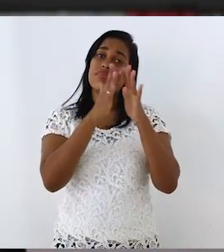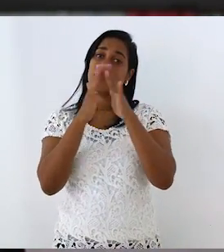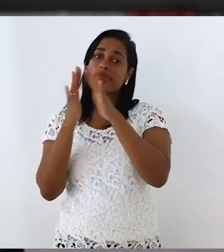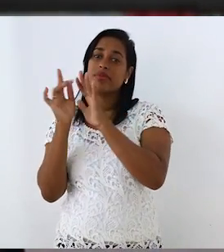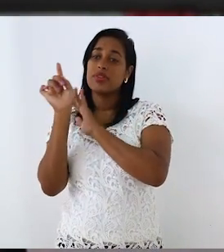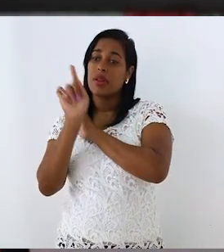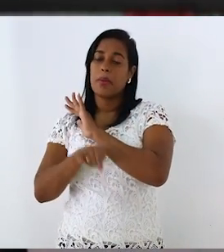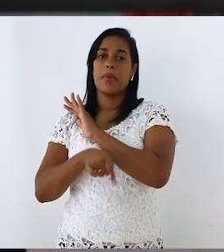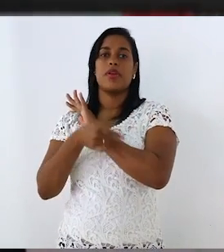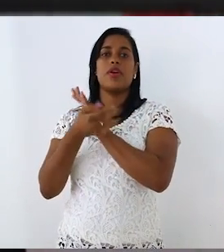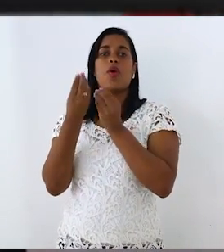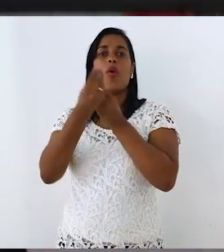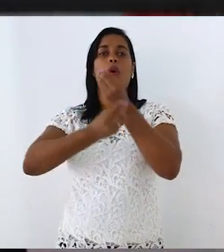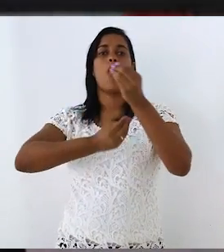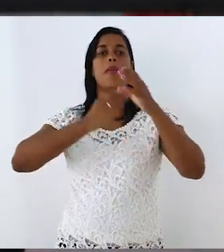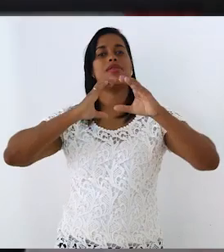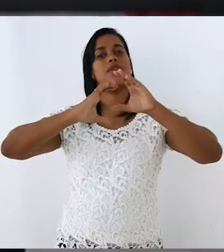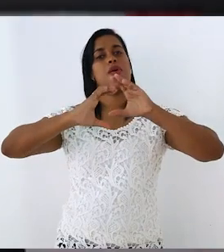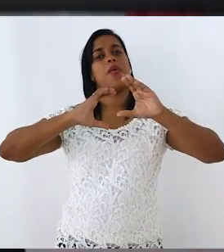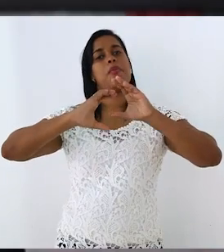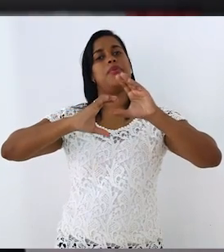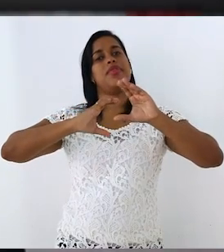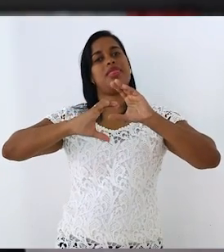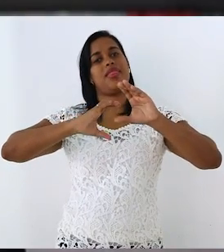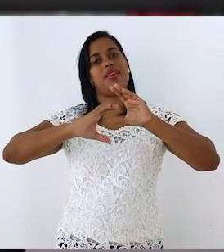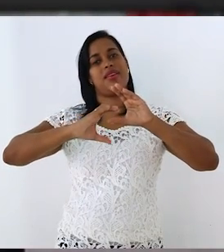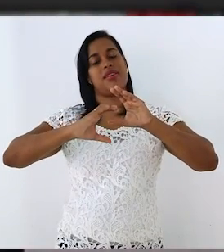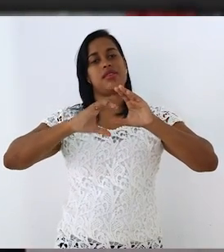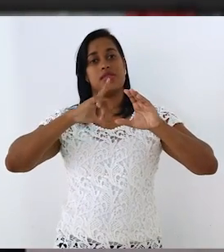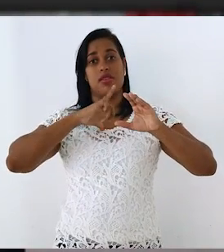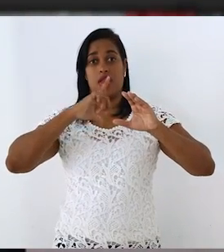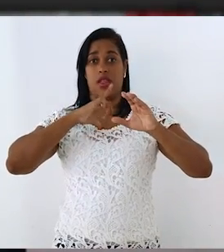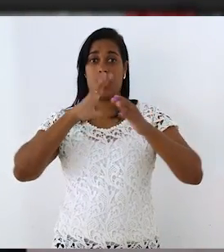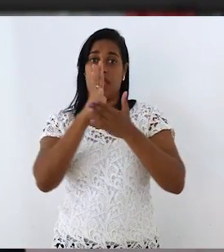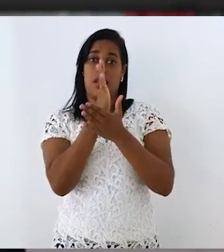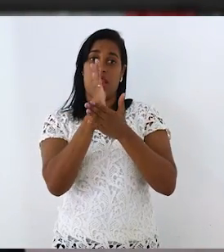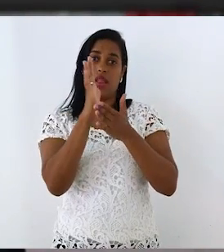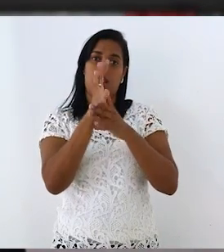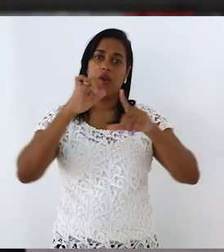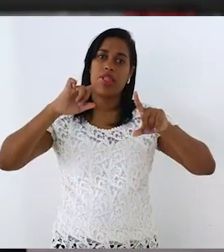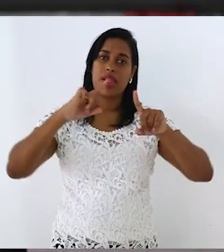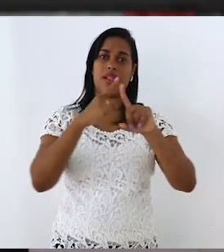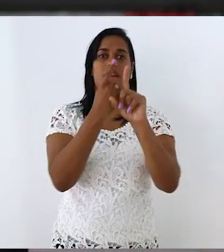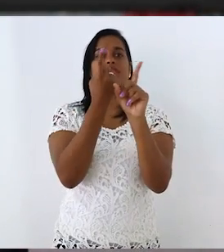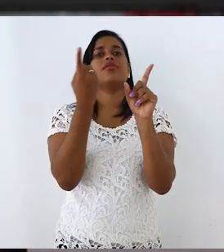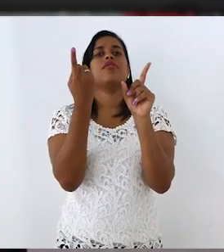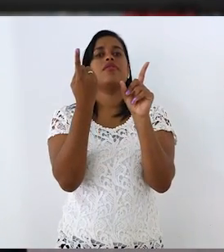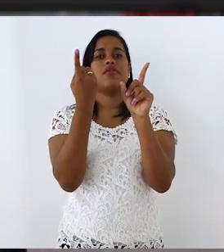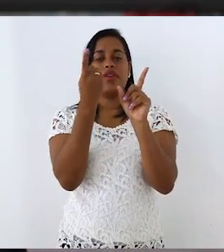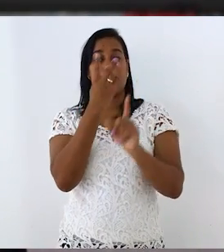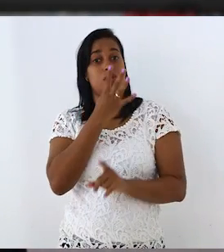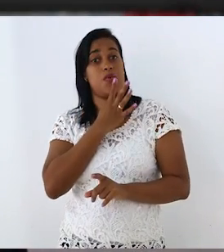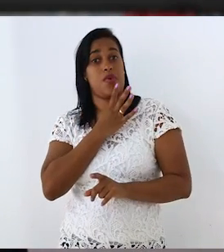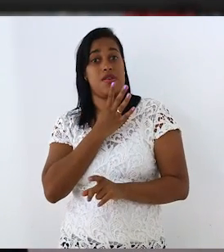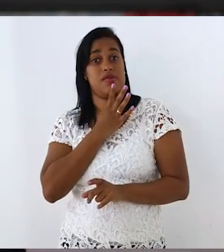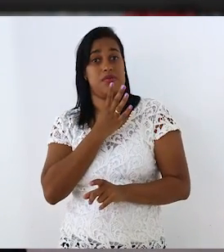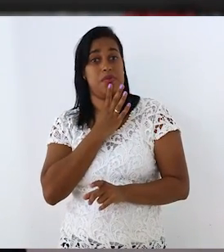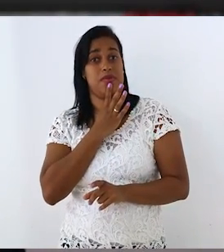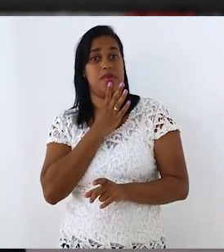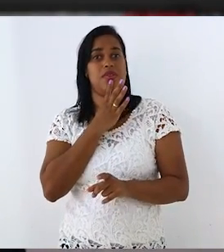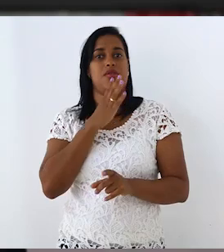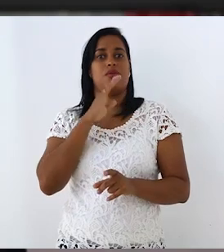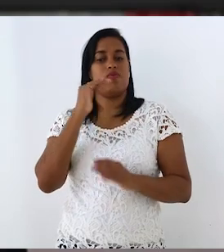desse tipo de comunicação, ela envolve situações de desafio, de autoconhecimento,